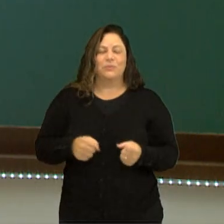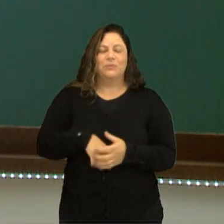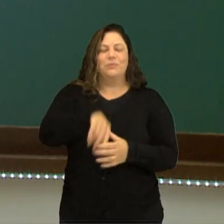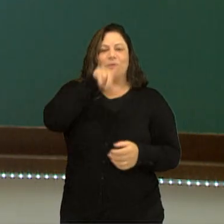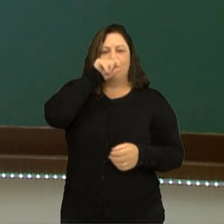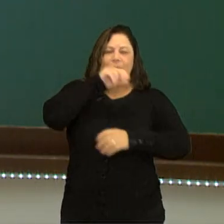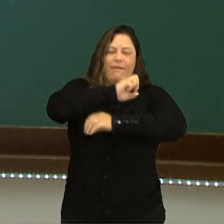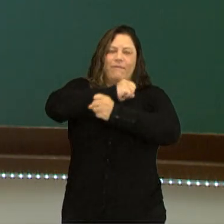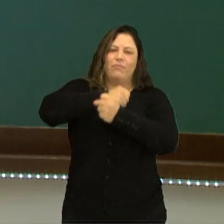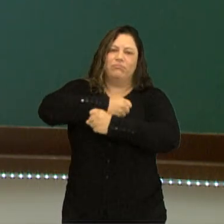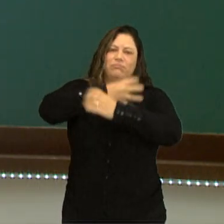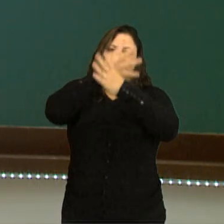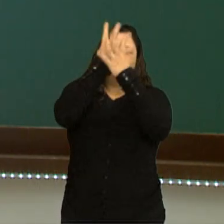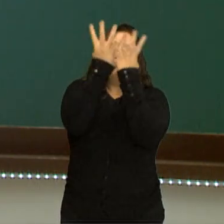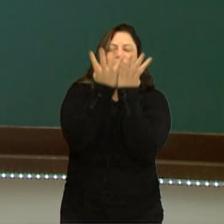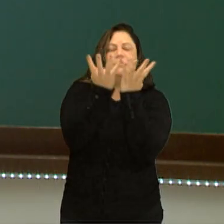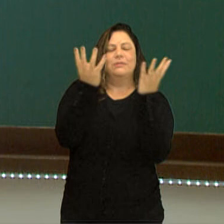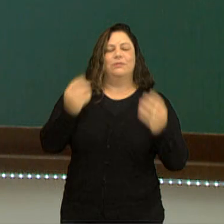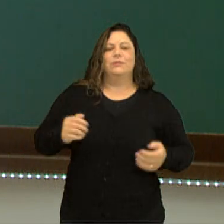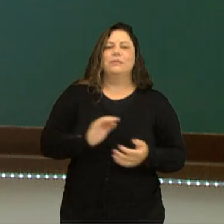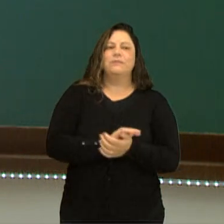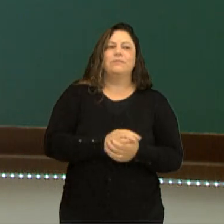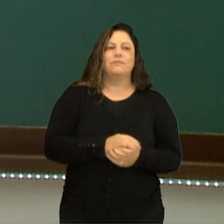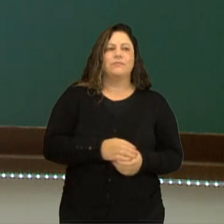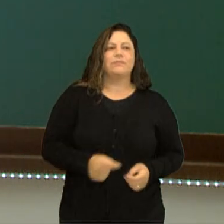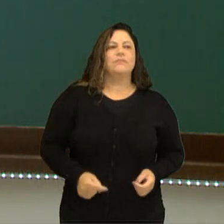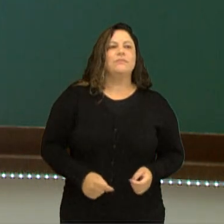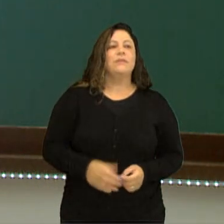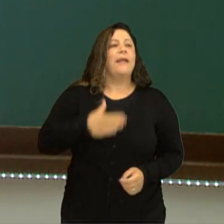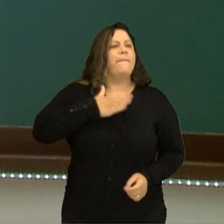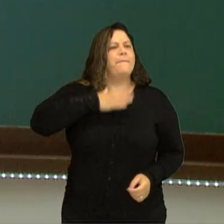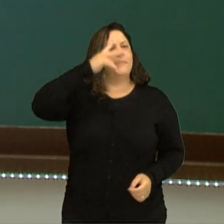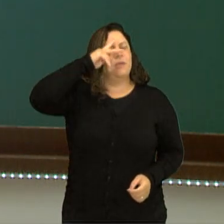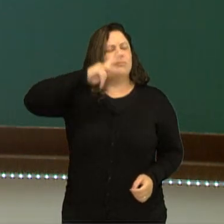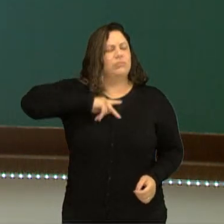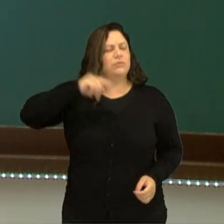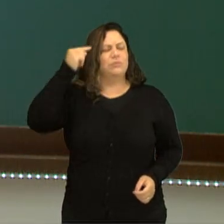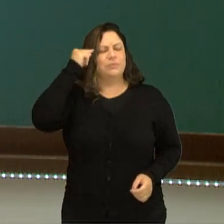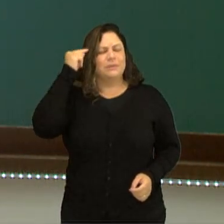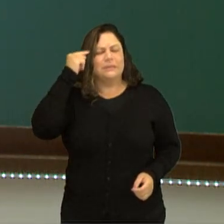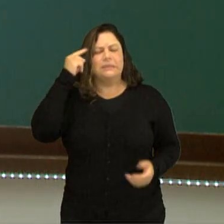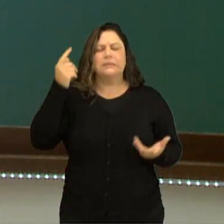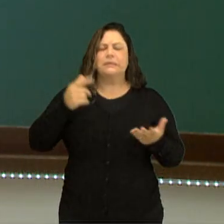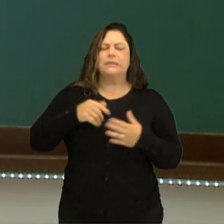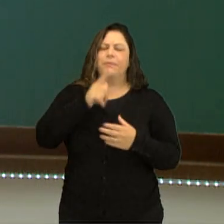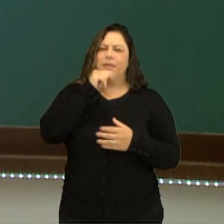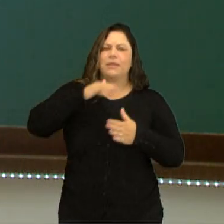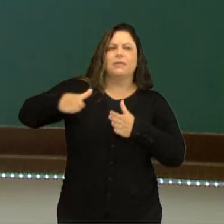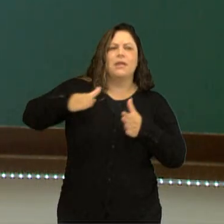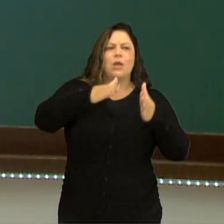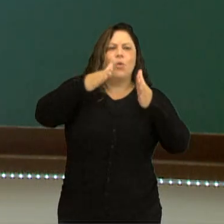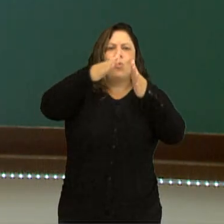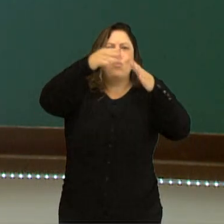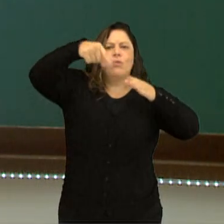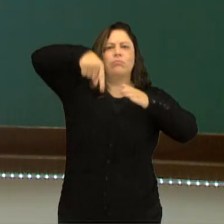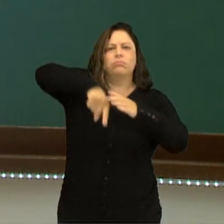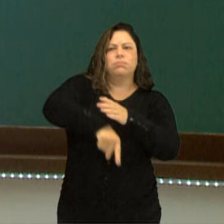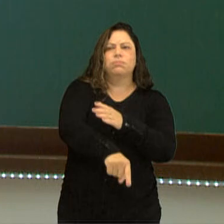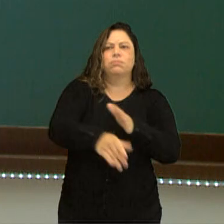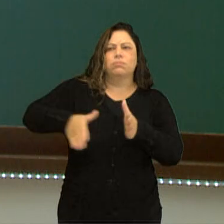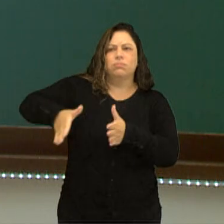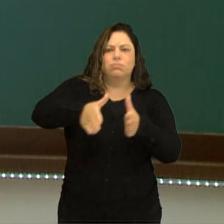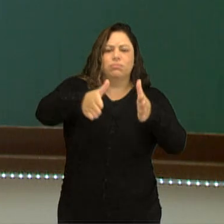plumas. E meus pensamentos é um rio subterrâneo. Então, o pensamento é tão profundo que ele é comparado a um